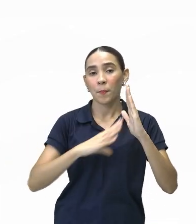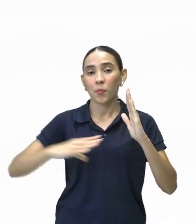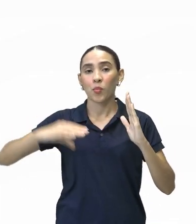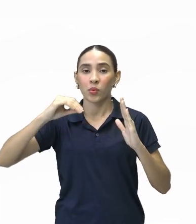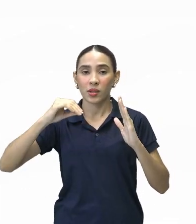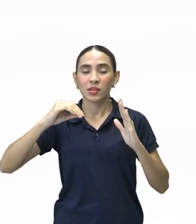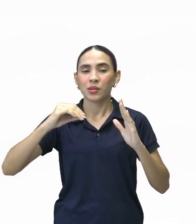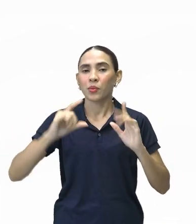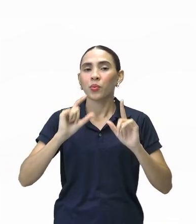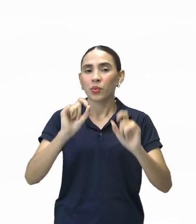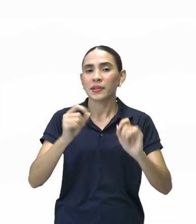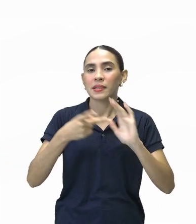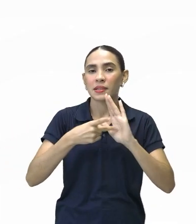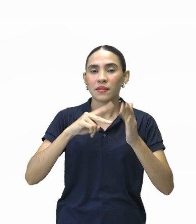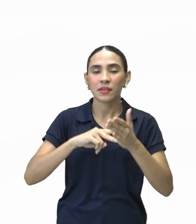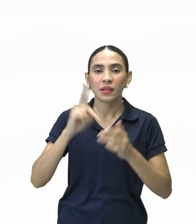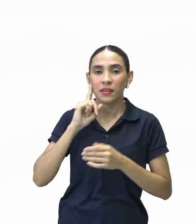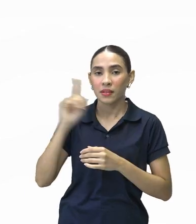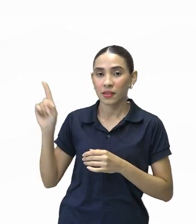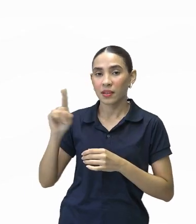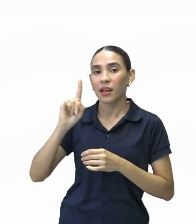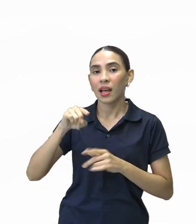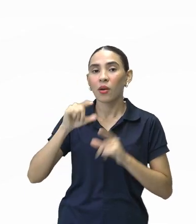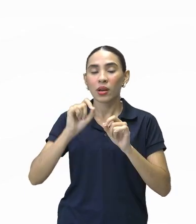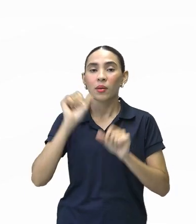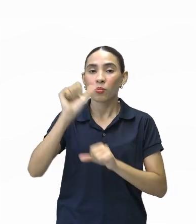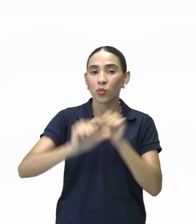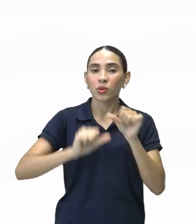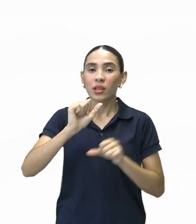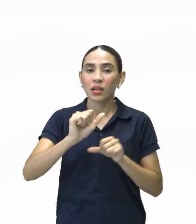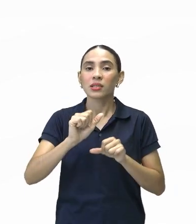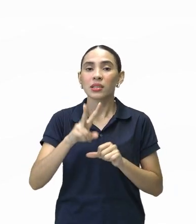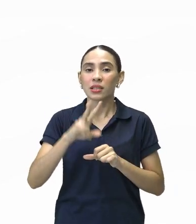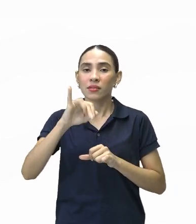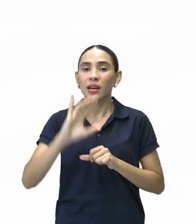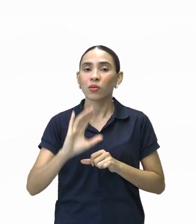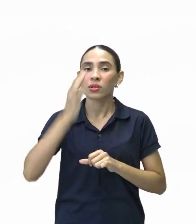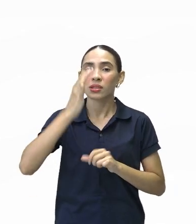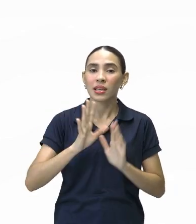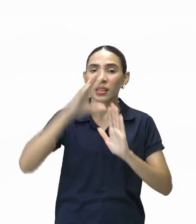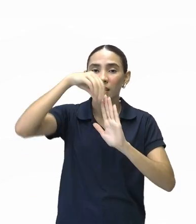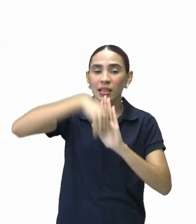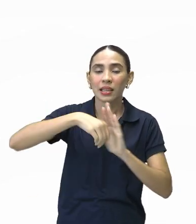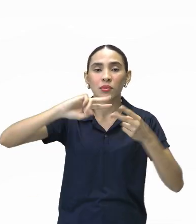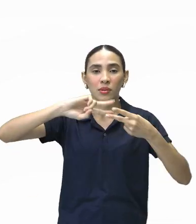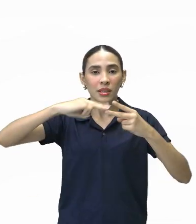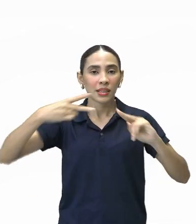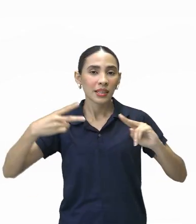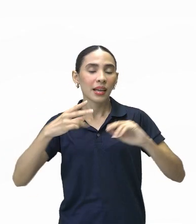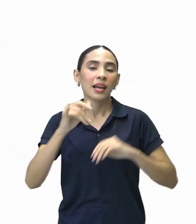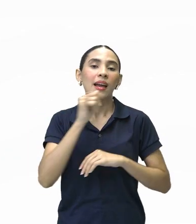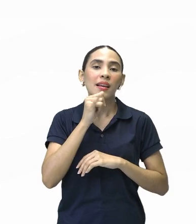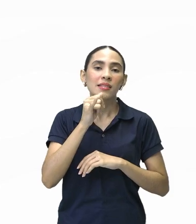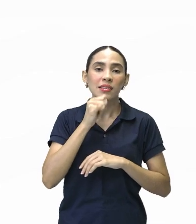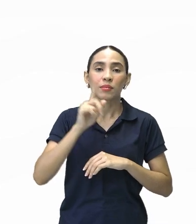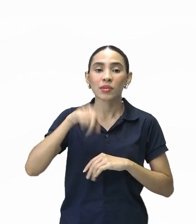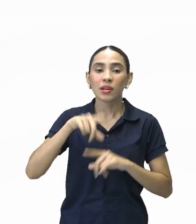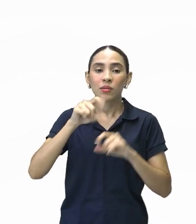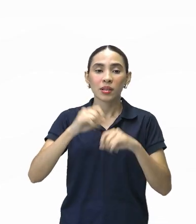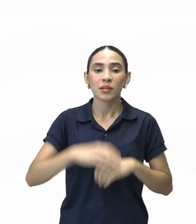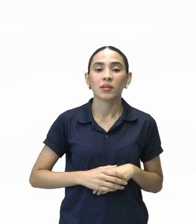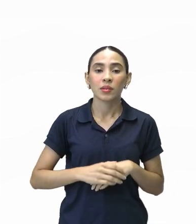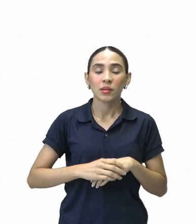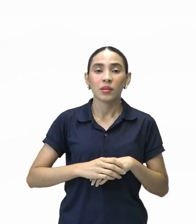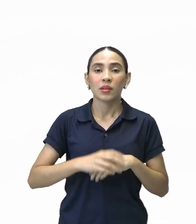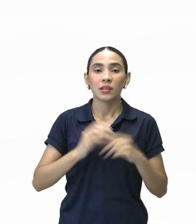mutações. O que são as mutações? Elas são alterações que ocorrem no DNA. Um exemplo aí é a mutação